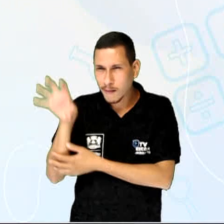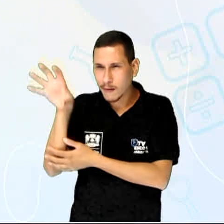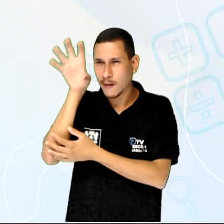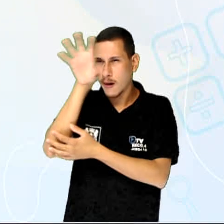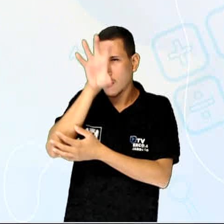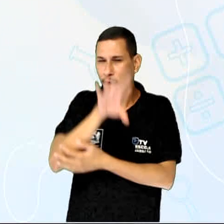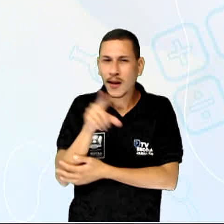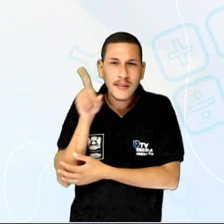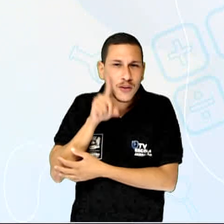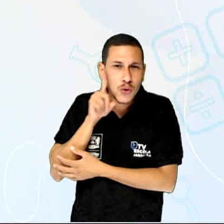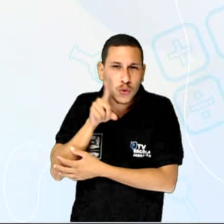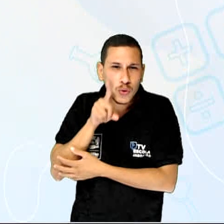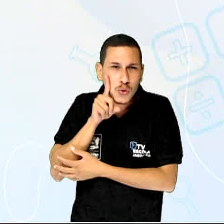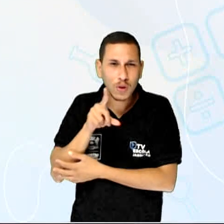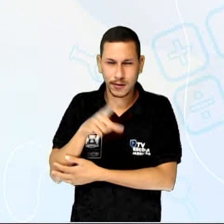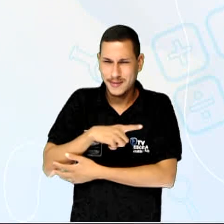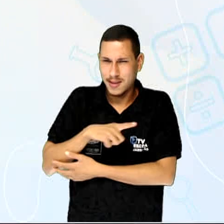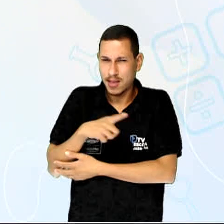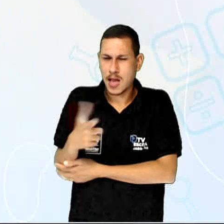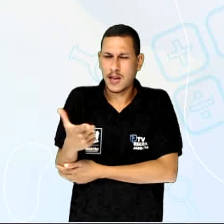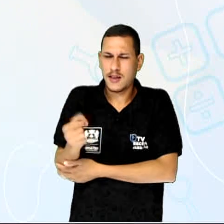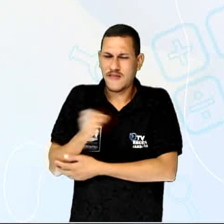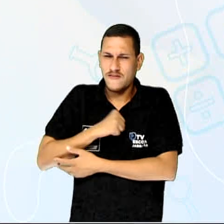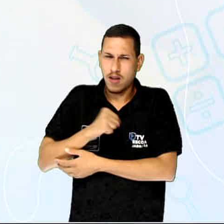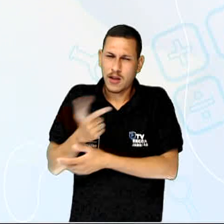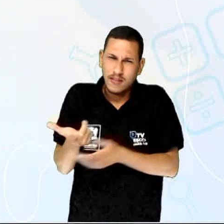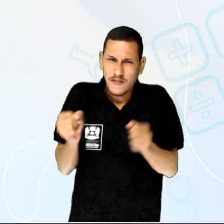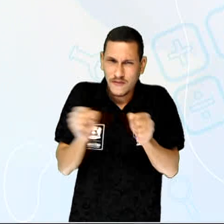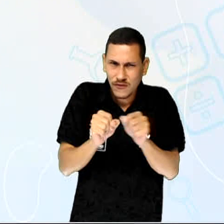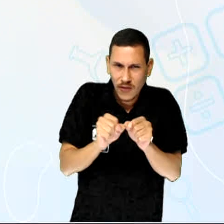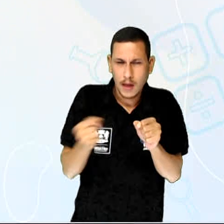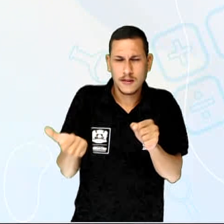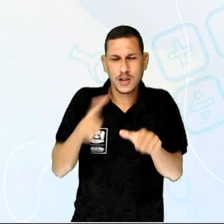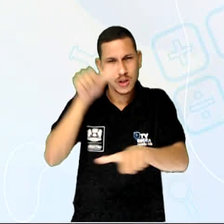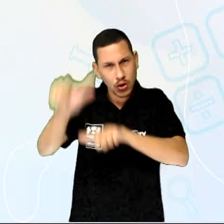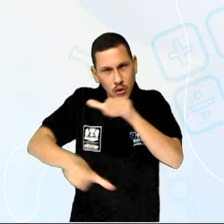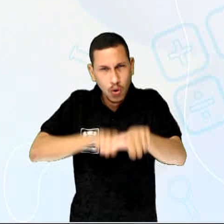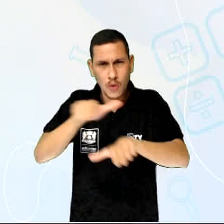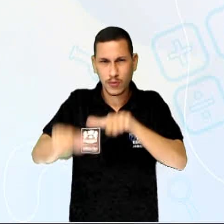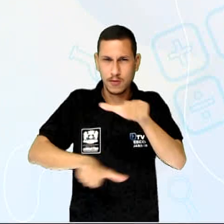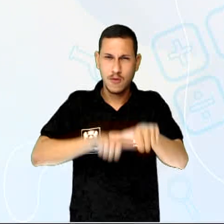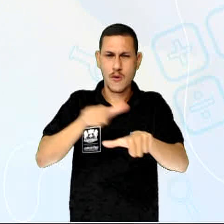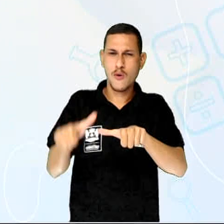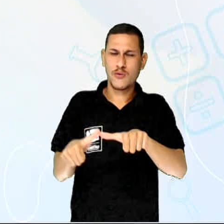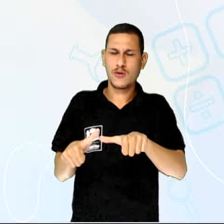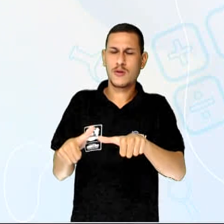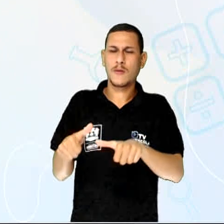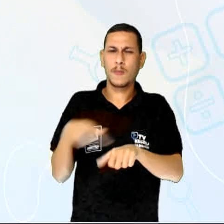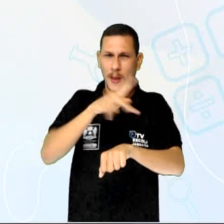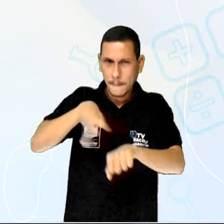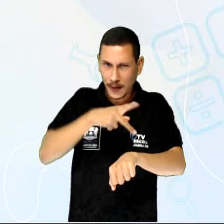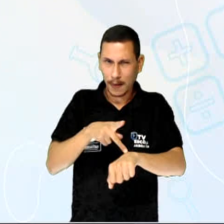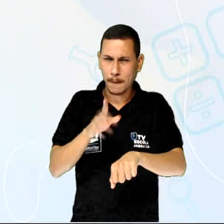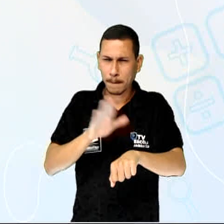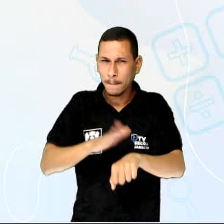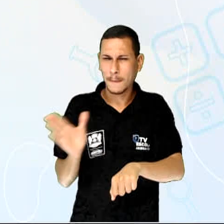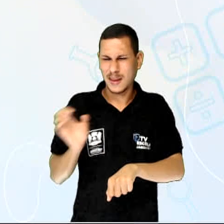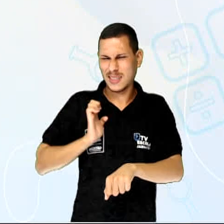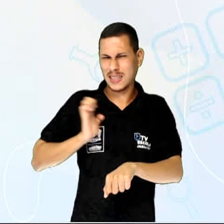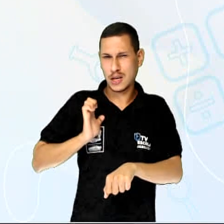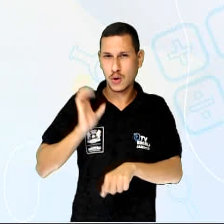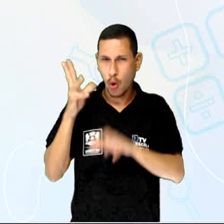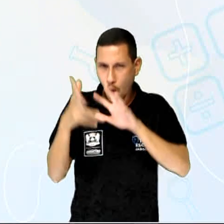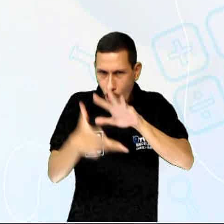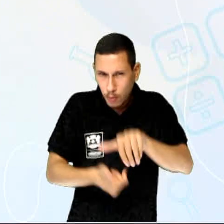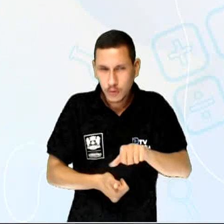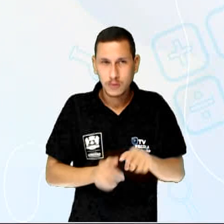atua, que fez com que essa grande nação se tornasse a superpotência mundial. Então vamos ter aqui, o